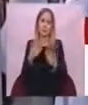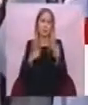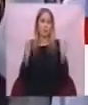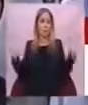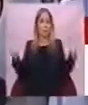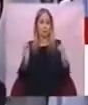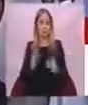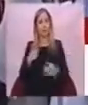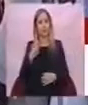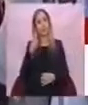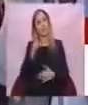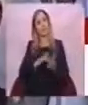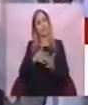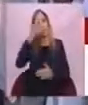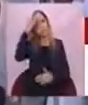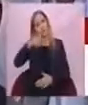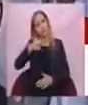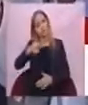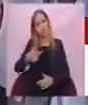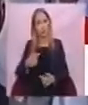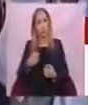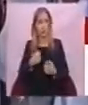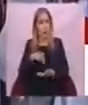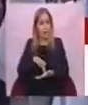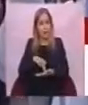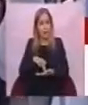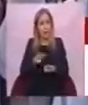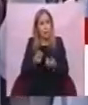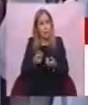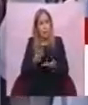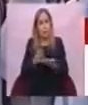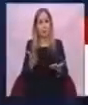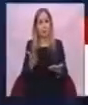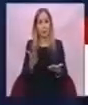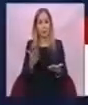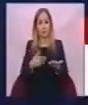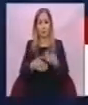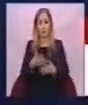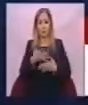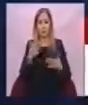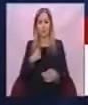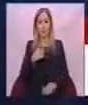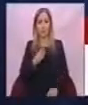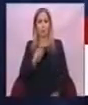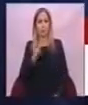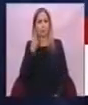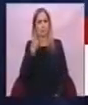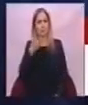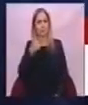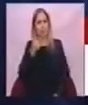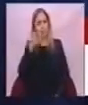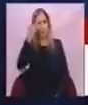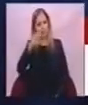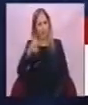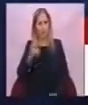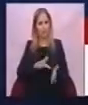todos os dias ao ver a novela. É um pequeno contributo, é pequeno demais para aquilo que eles fazem por nós. Eu gosto muito deles, que eu vejo na televisão todos os dias